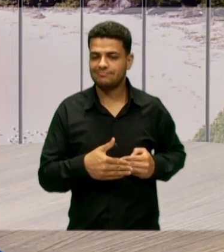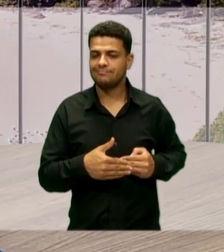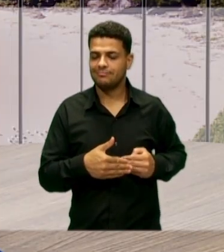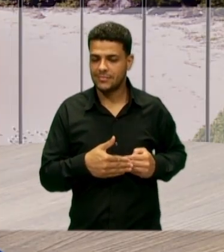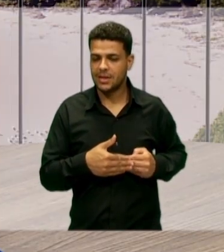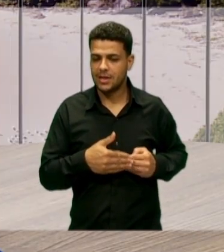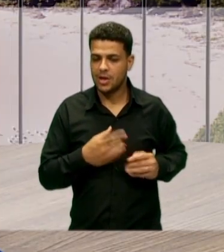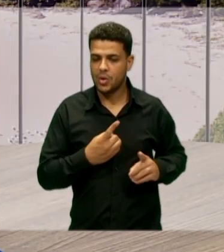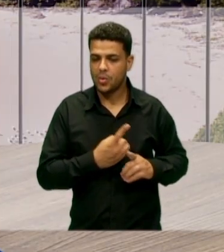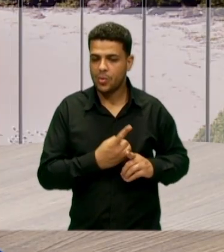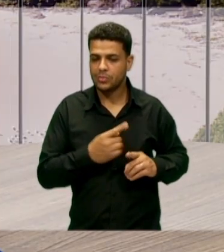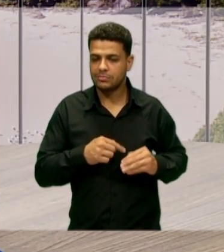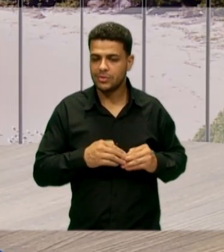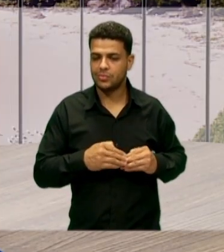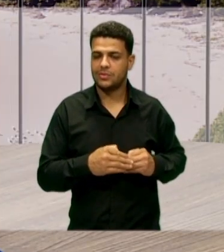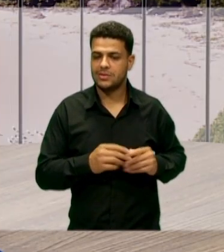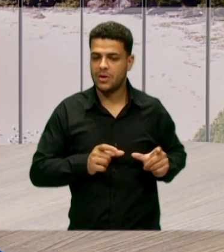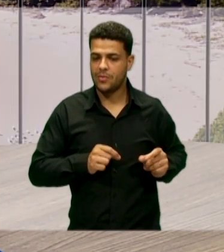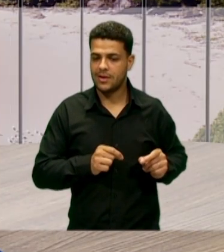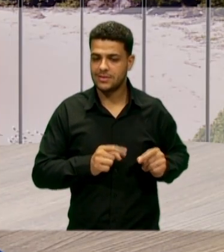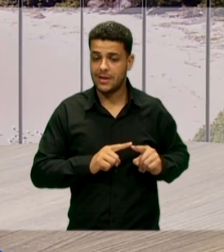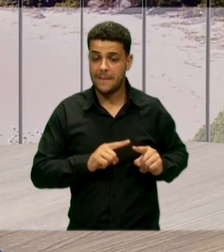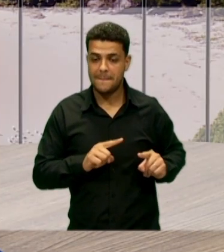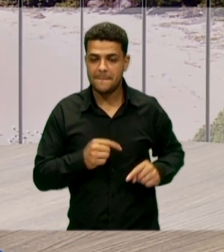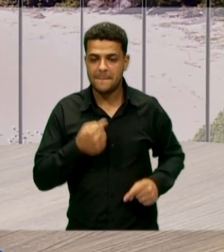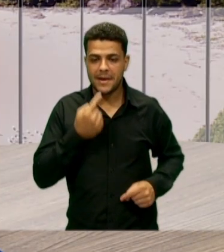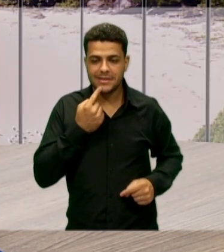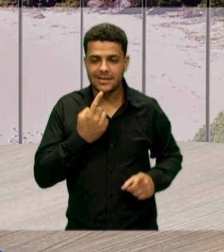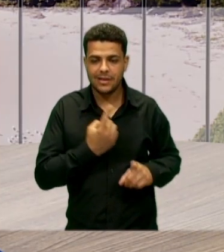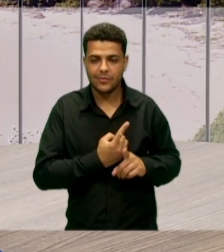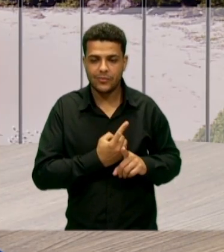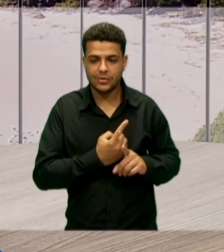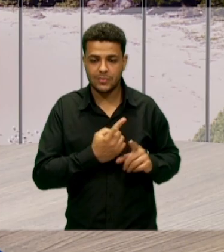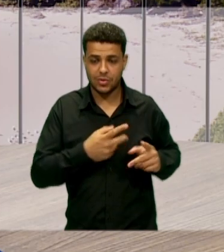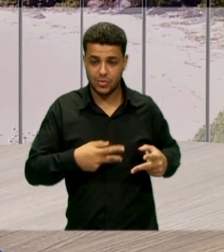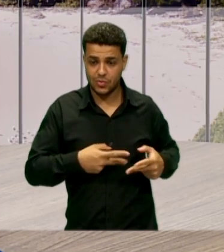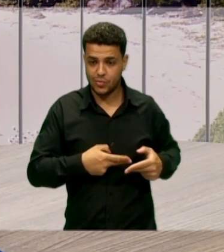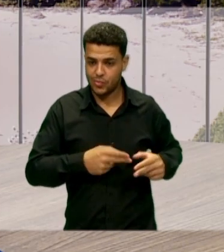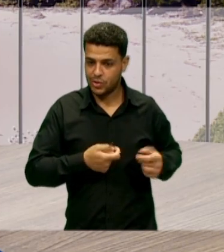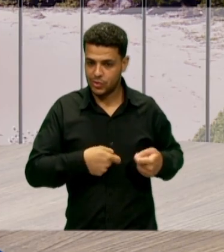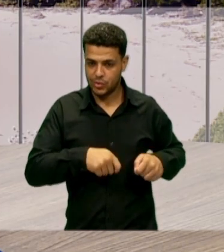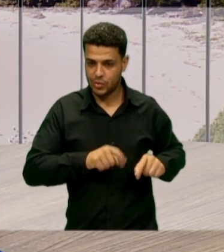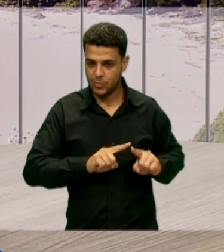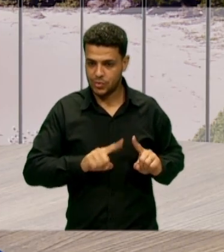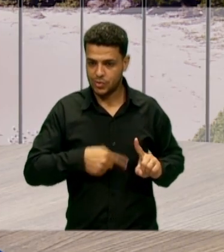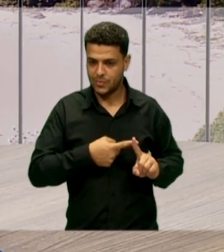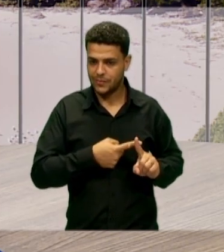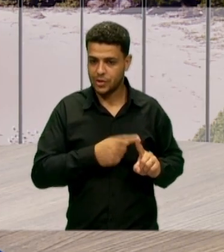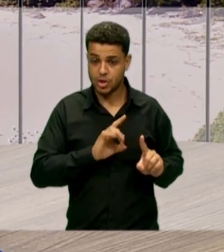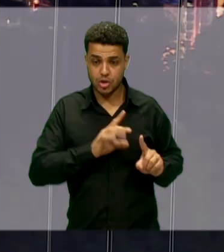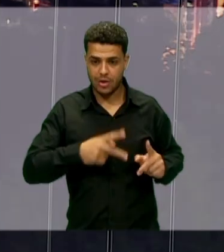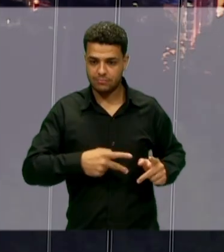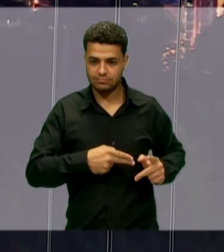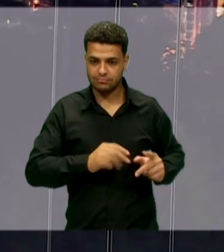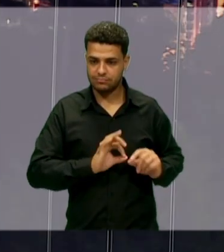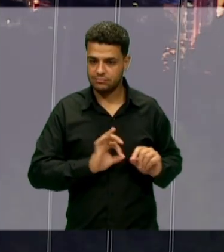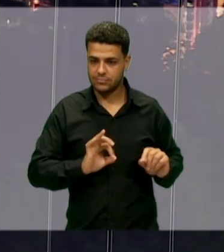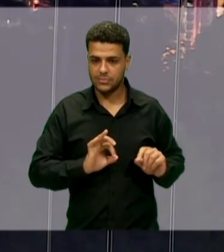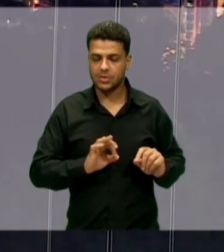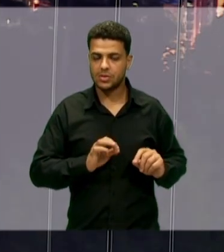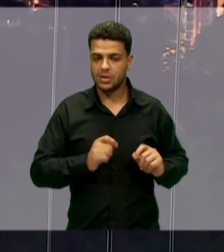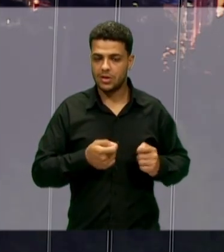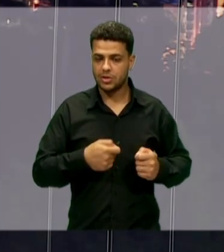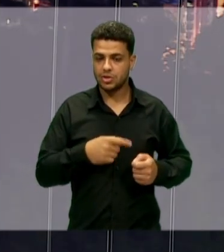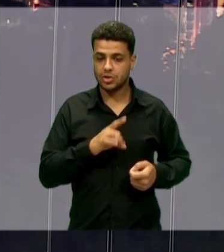gente detectou era muito inicial e ela acabou não sendo submetida a nenhum tipo de tratamento adicional. Foi só a cirurgia. Foi só a cirurgia, foi